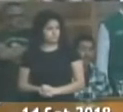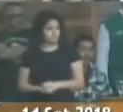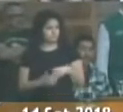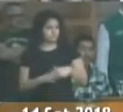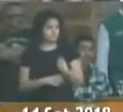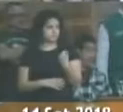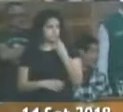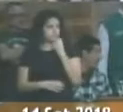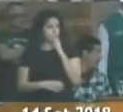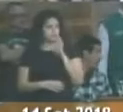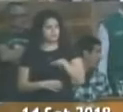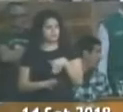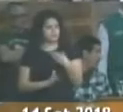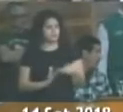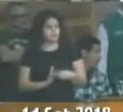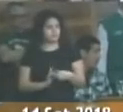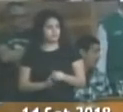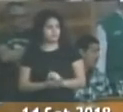Primeiramente, boa tarde a todos.